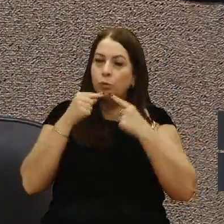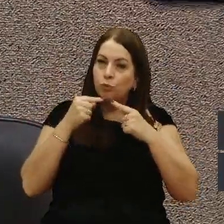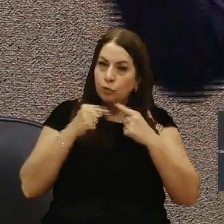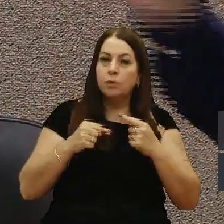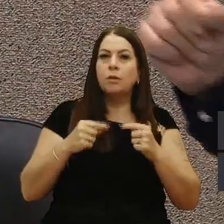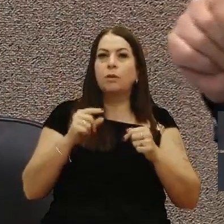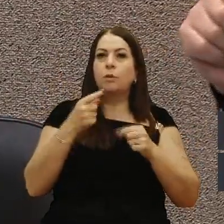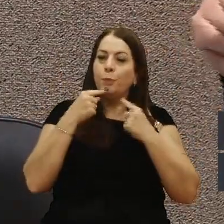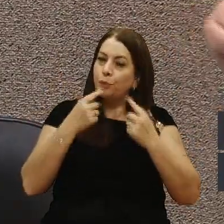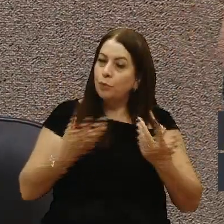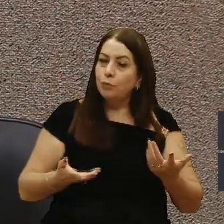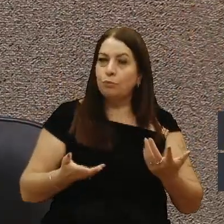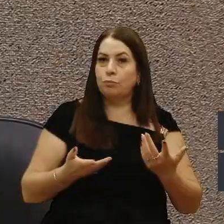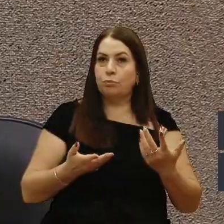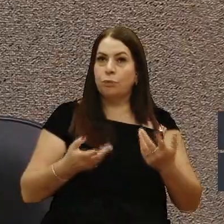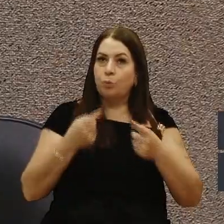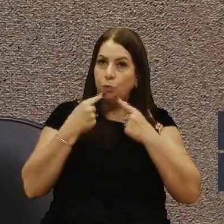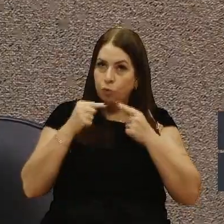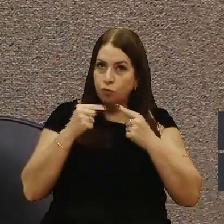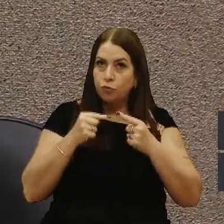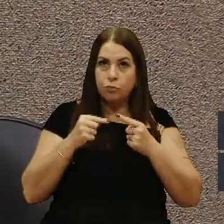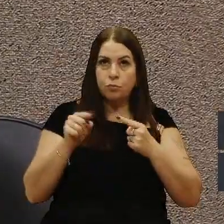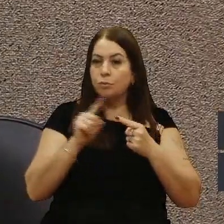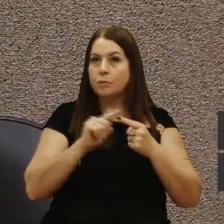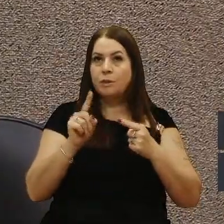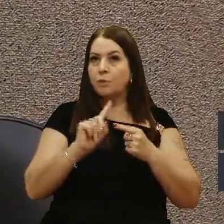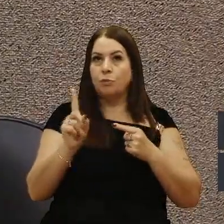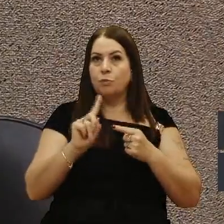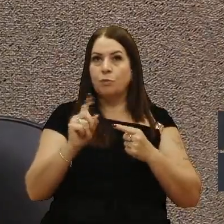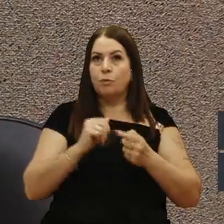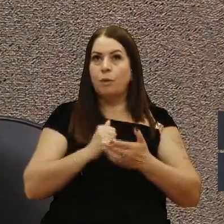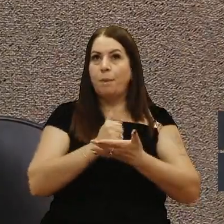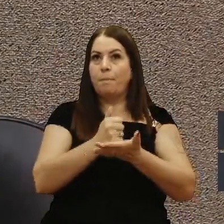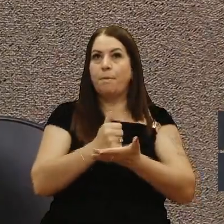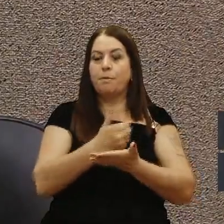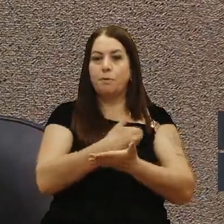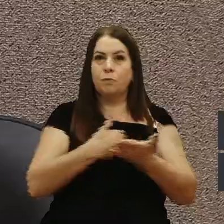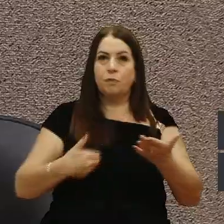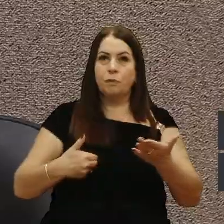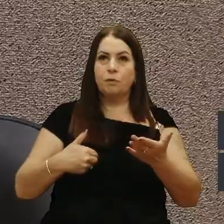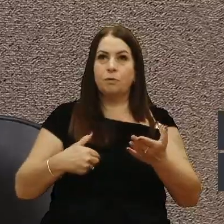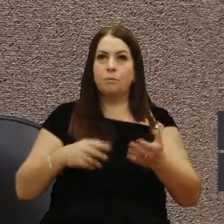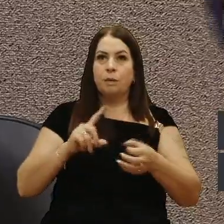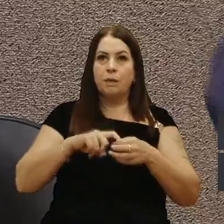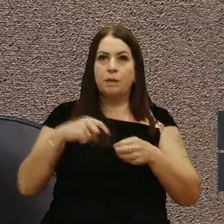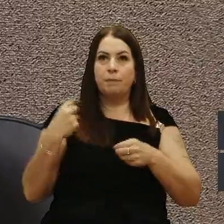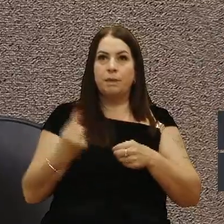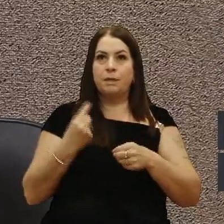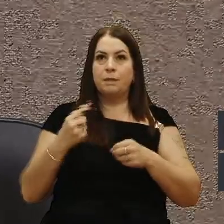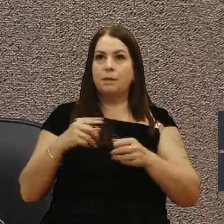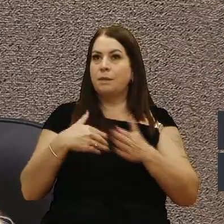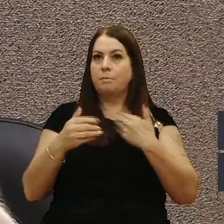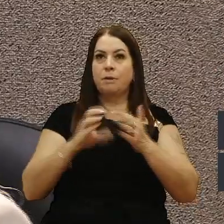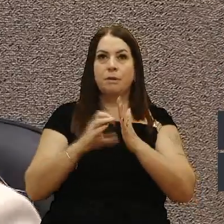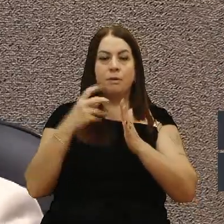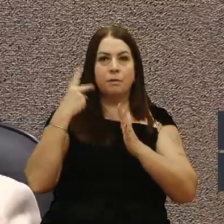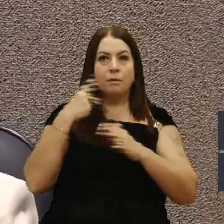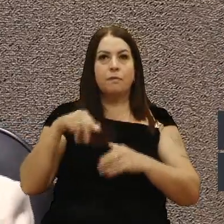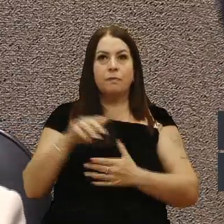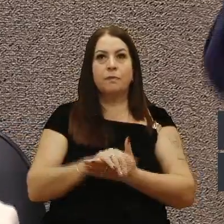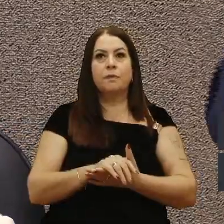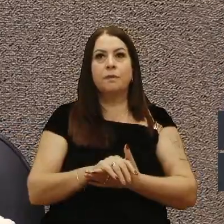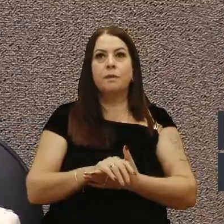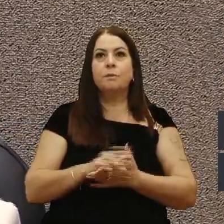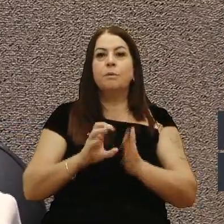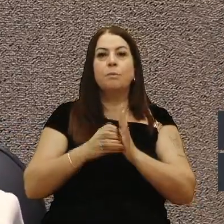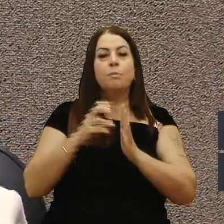eu critico. Eu critico. Não, eu não sou base do governo. Eu tenho minha independência aqui, independente de partido. E o meu